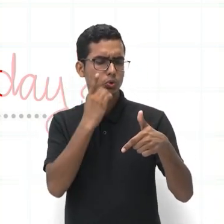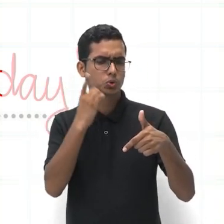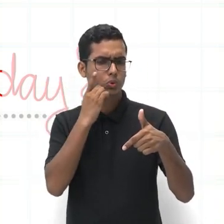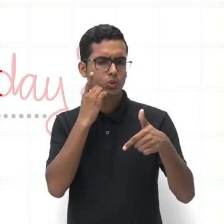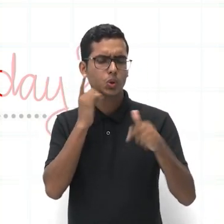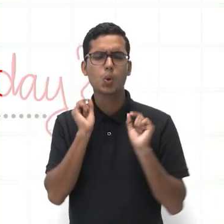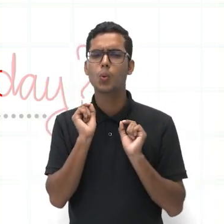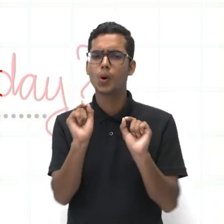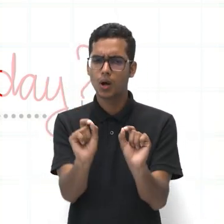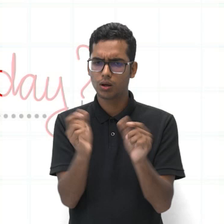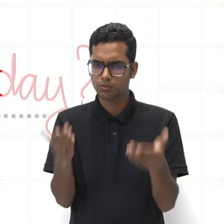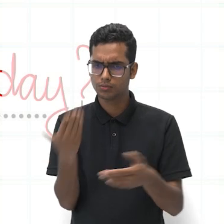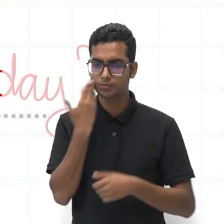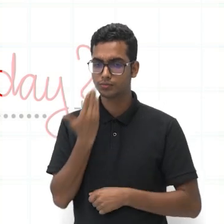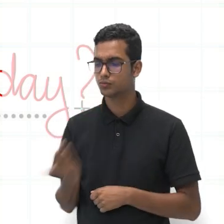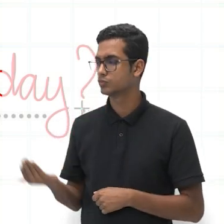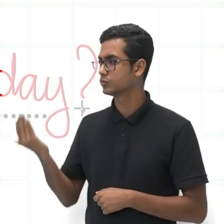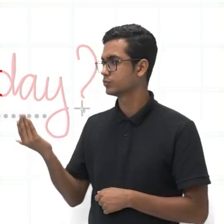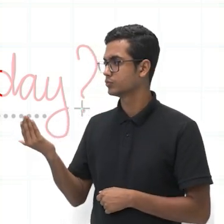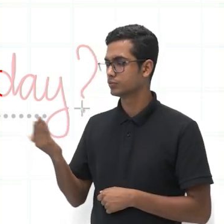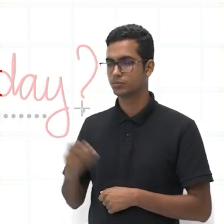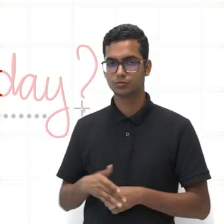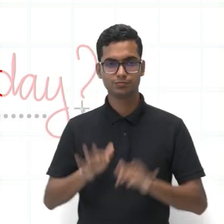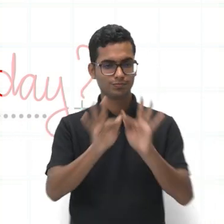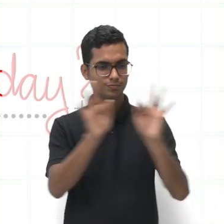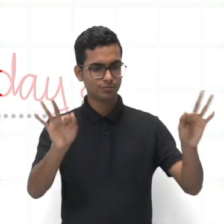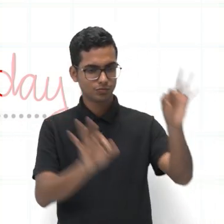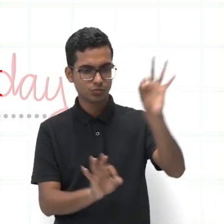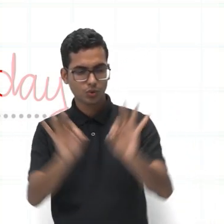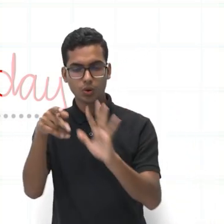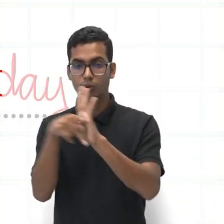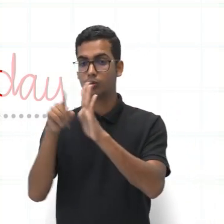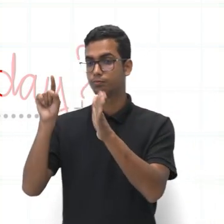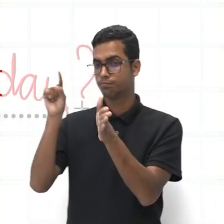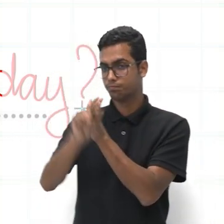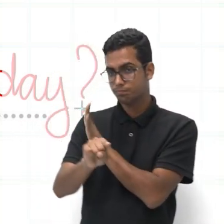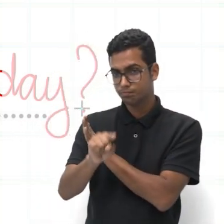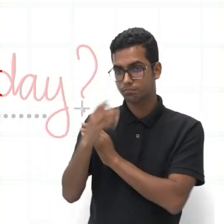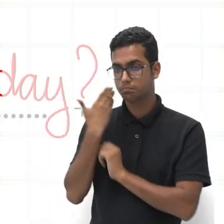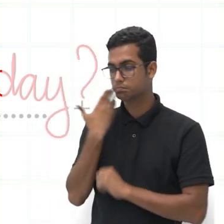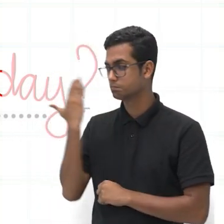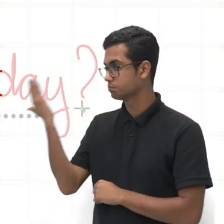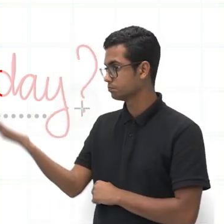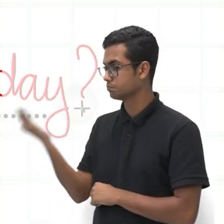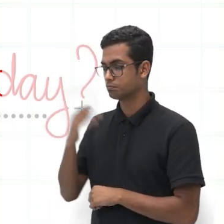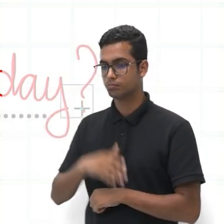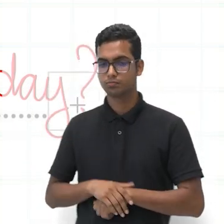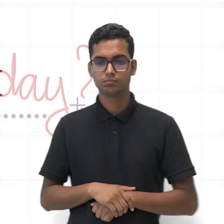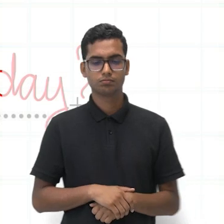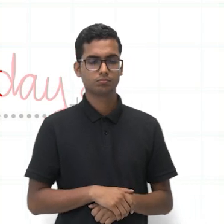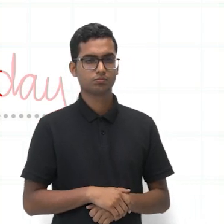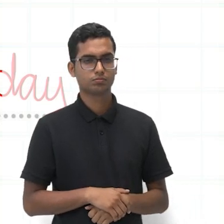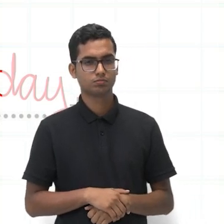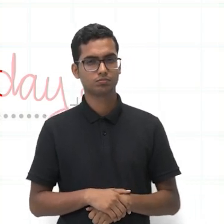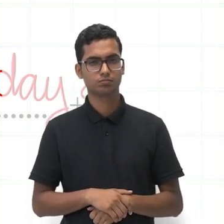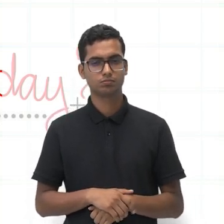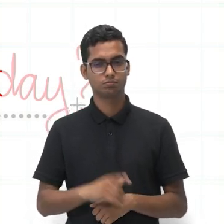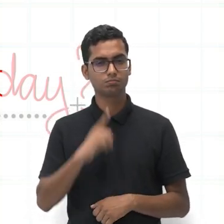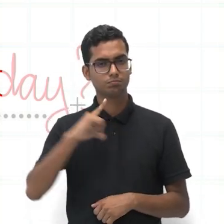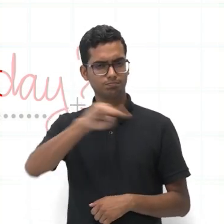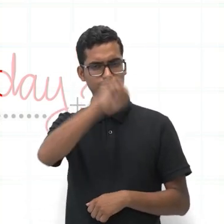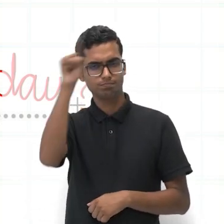you do every day? Pronto, eu montei uma frase, uma pergunta, tem a quotation question no final, tá bom? Não pode